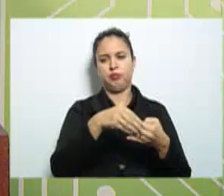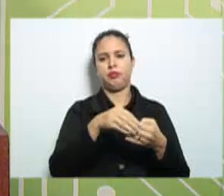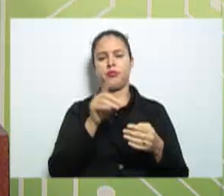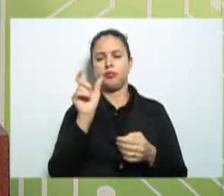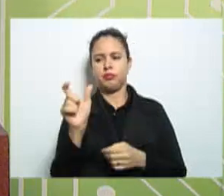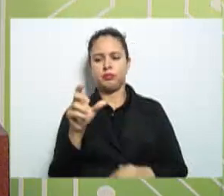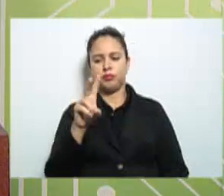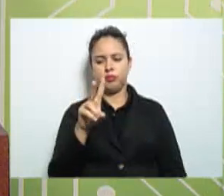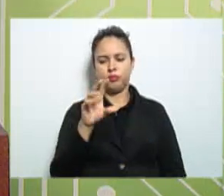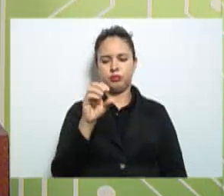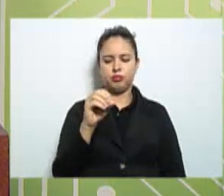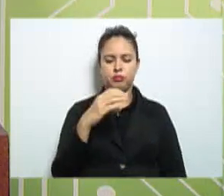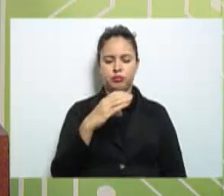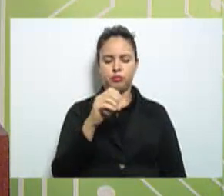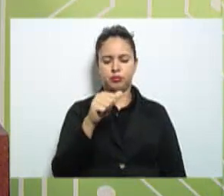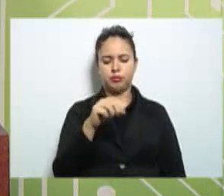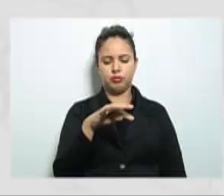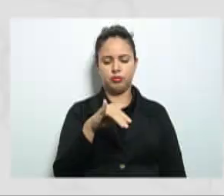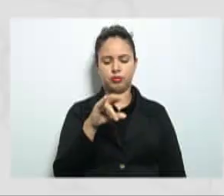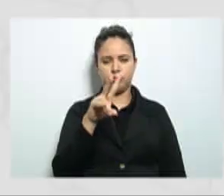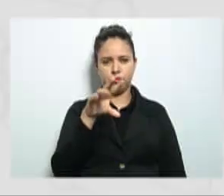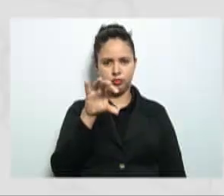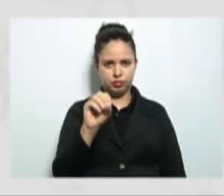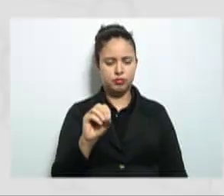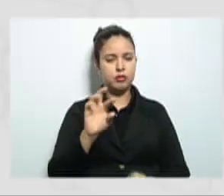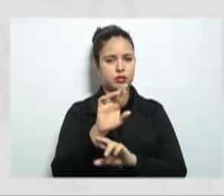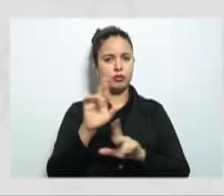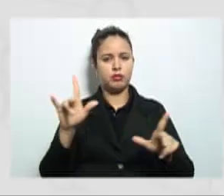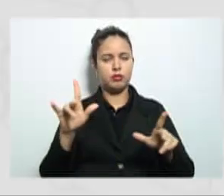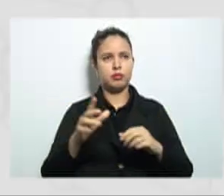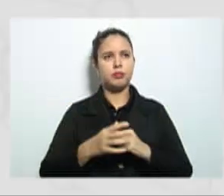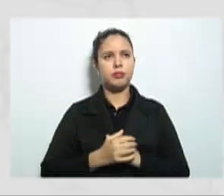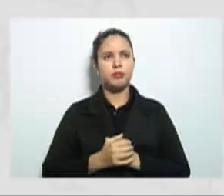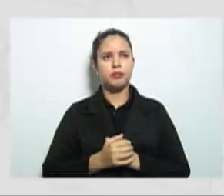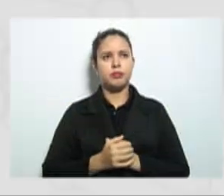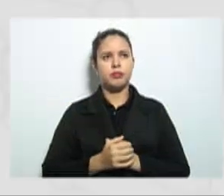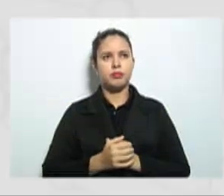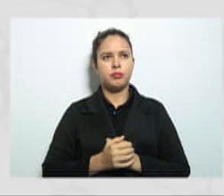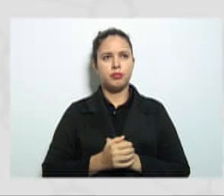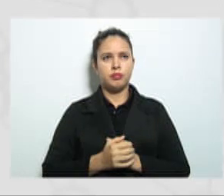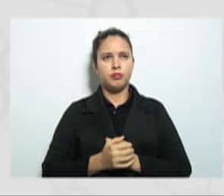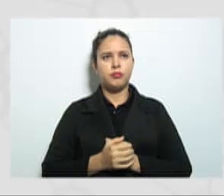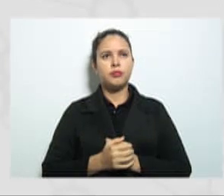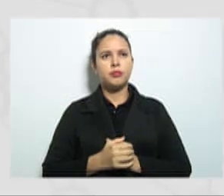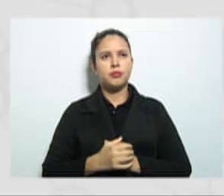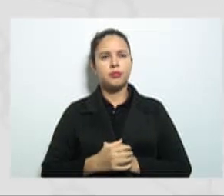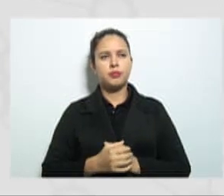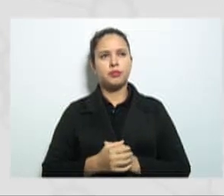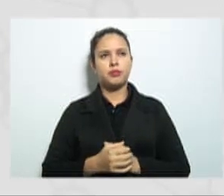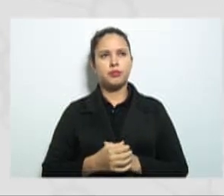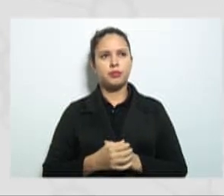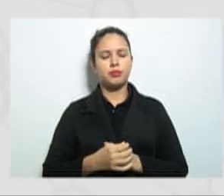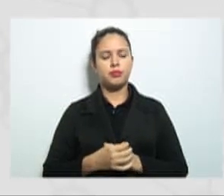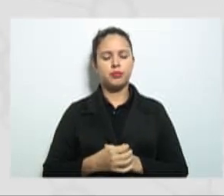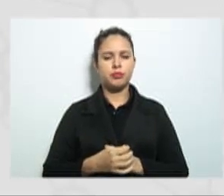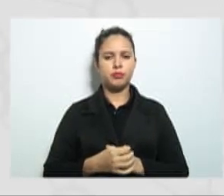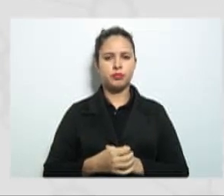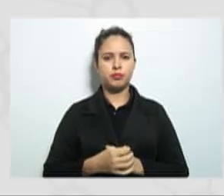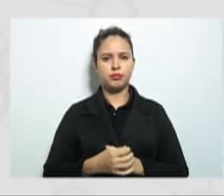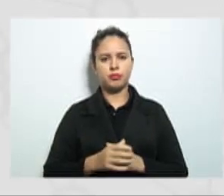texto para me referir à pessoa. Tá, e se eu estou escrevendo um texto que não é nem